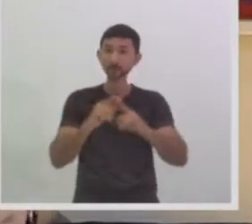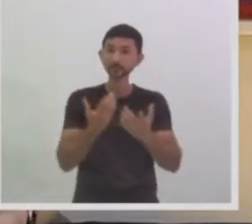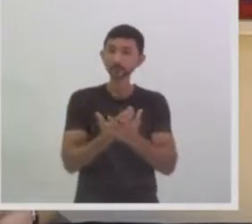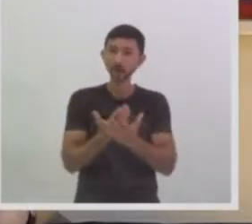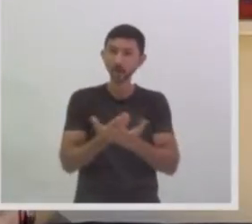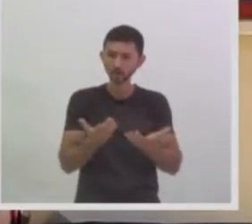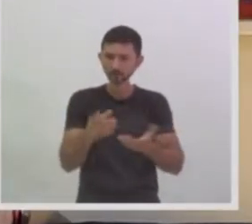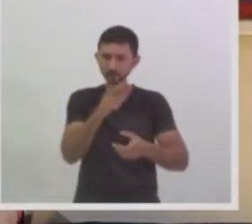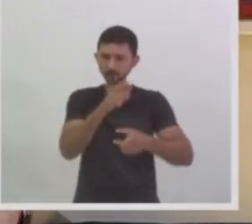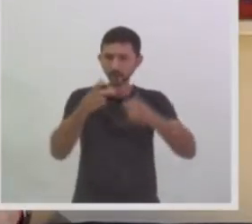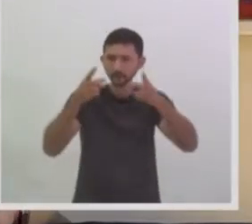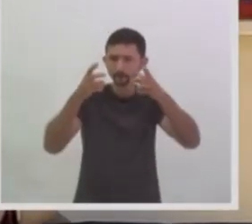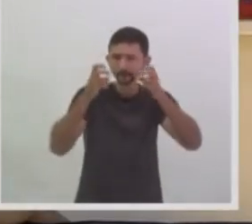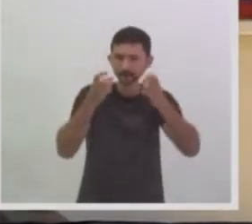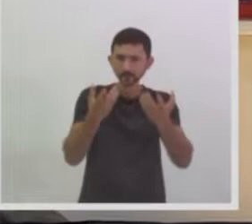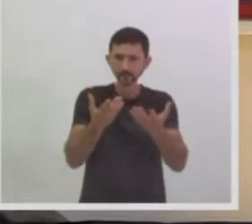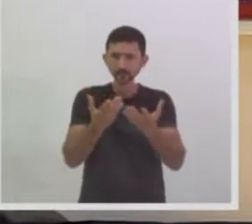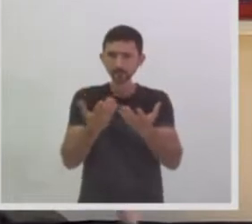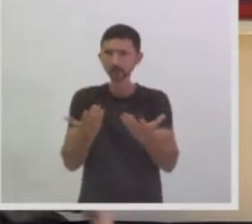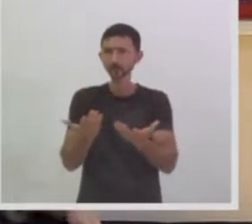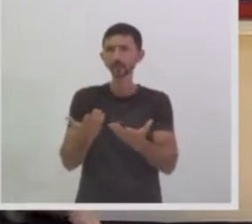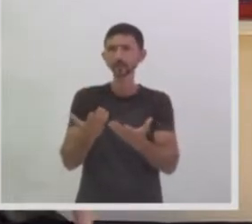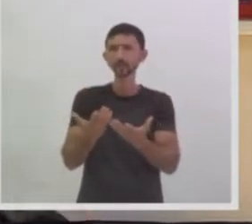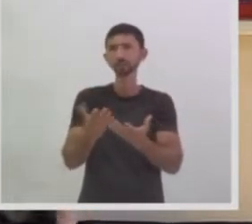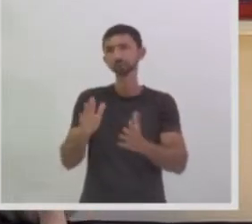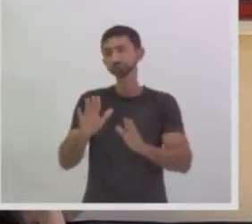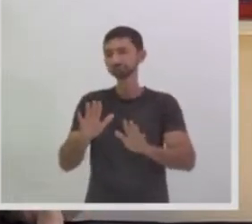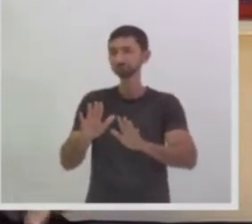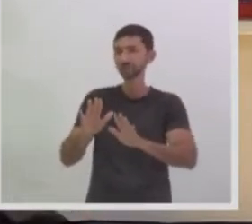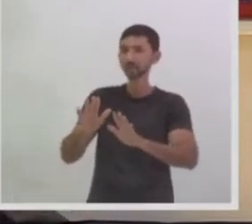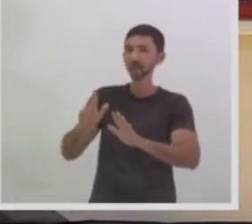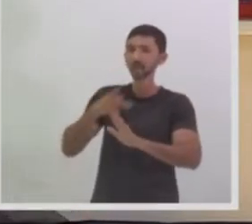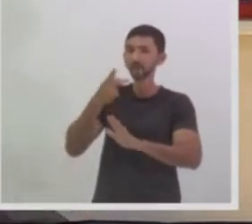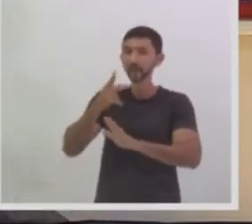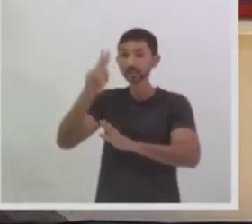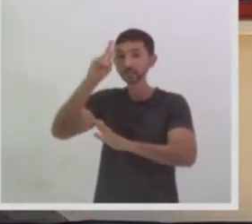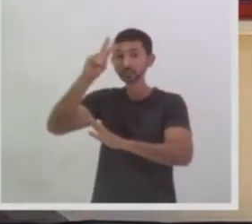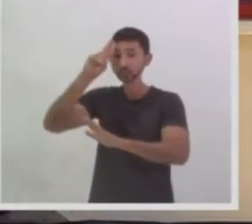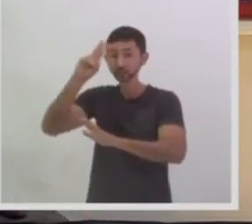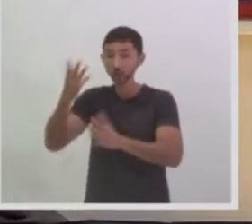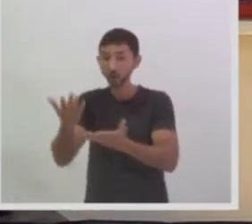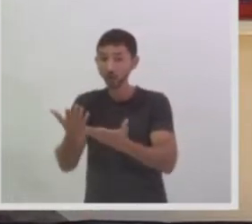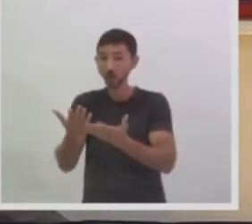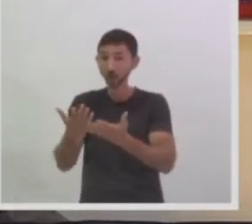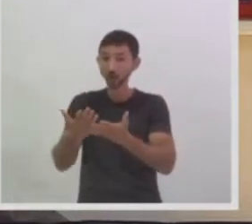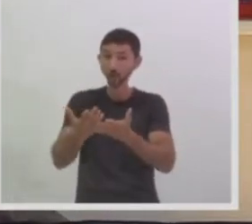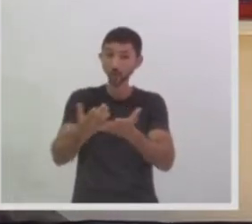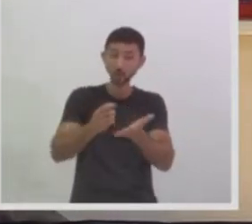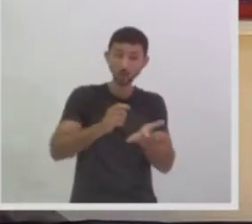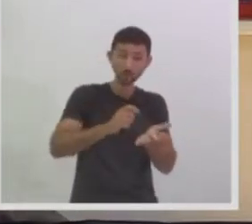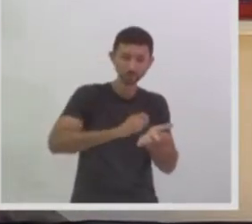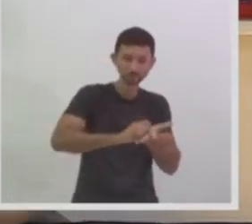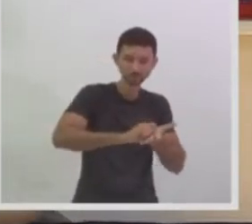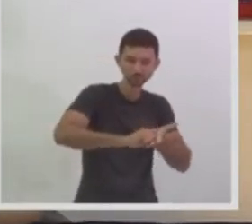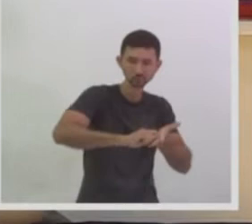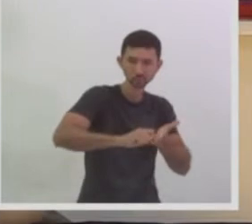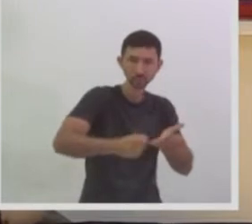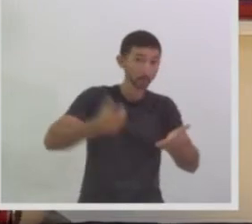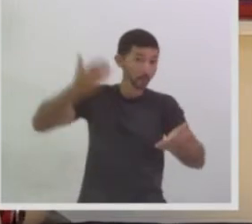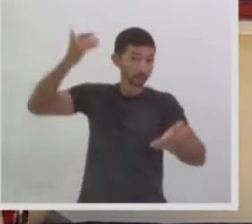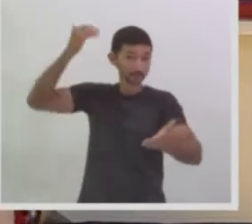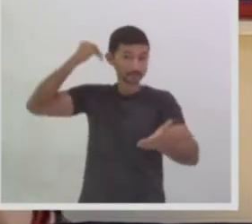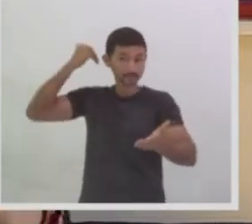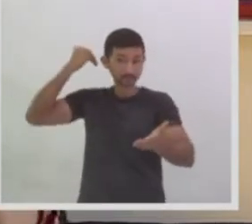pode perceber que nós não estamos falando aqui de história como um registro apenas do que aconteceu no